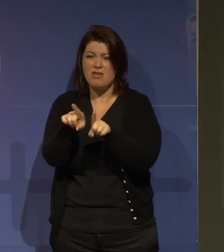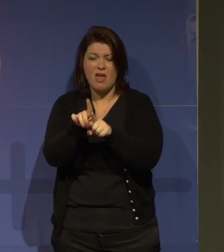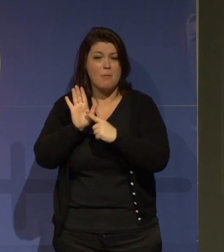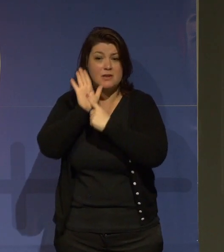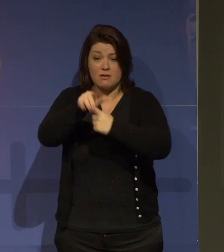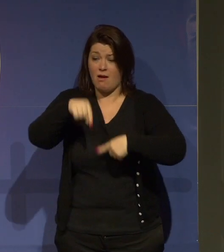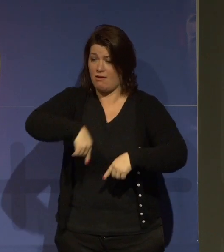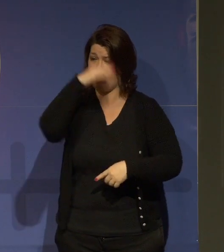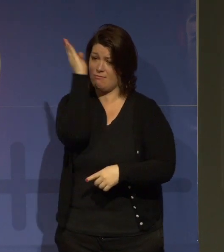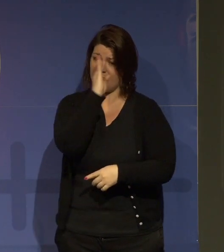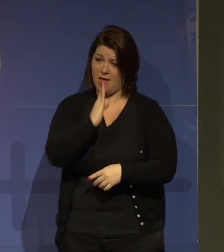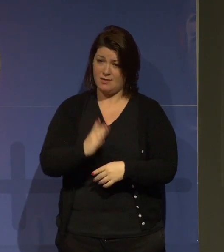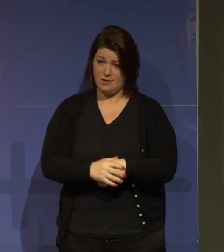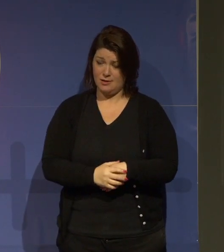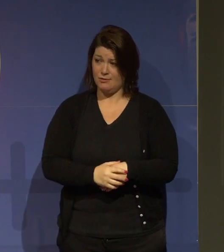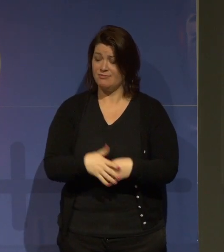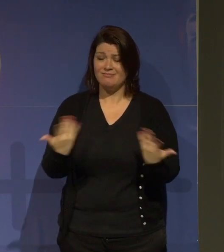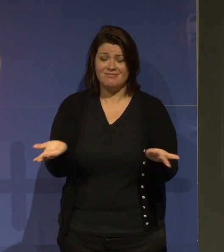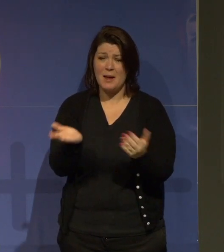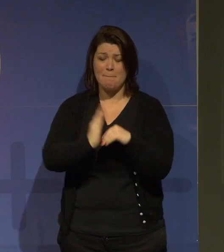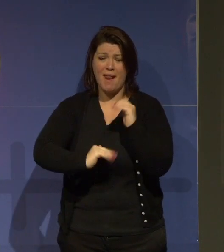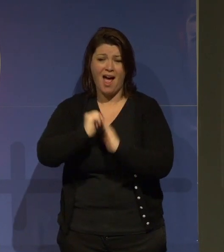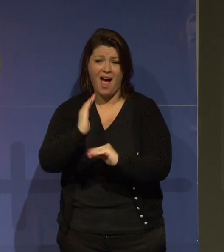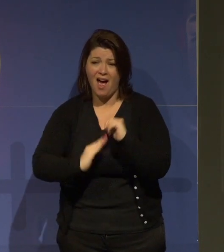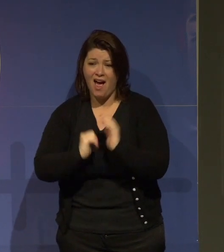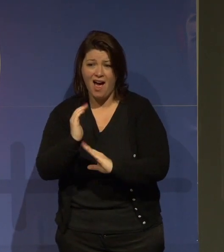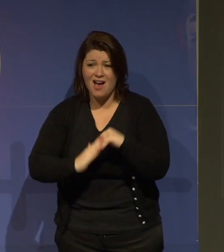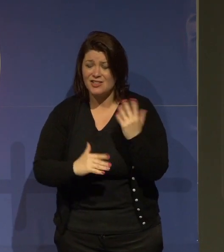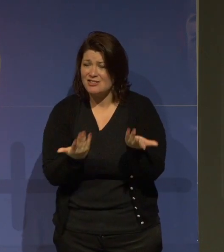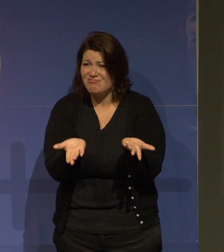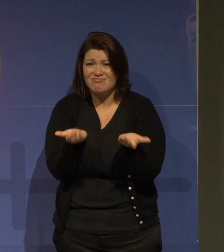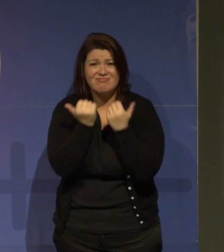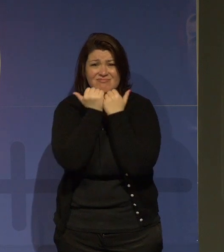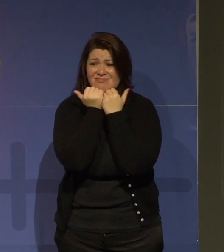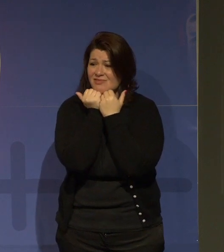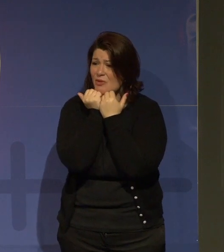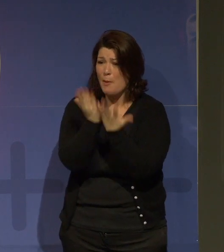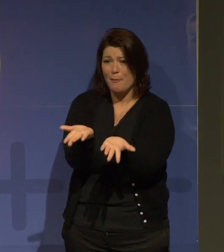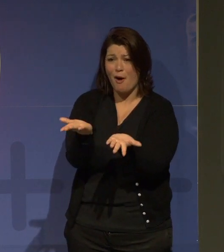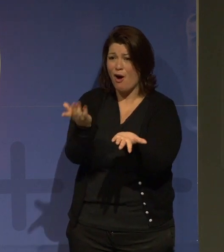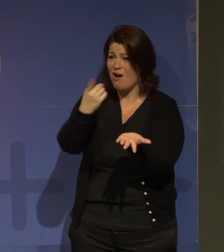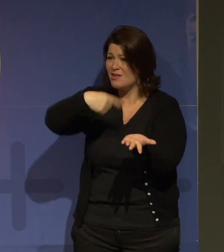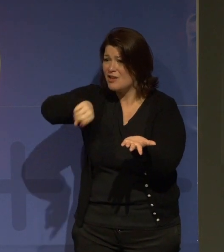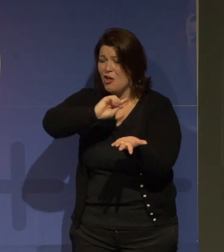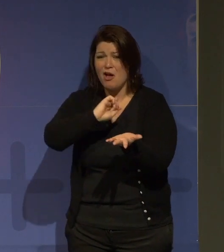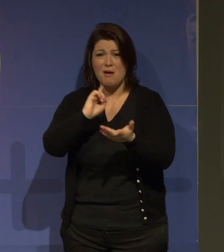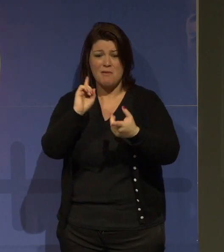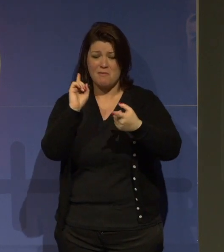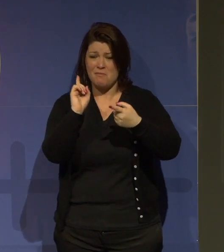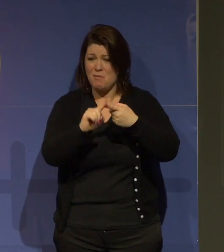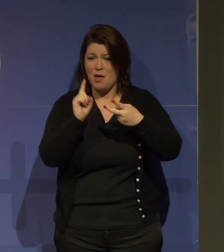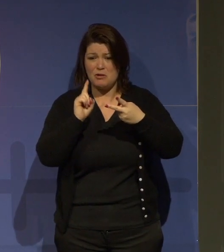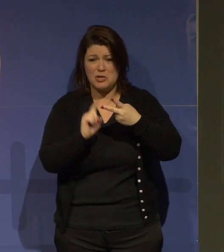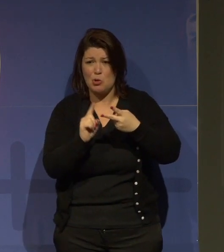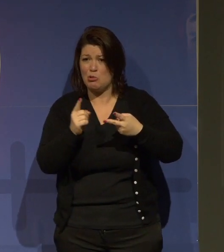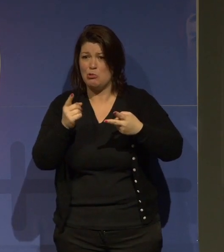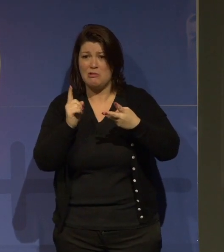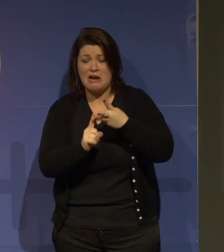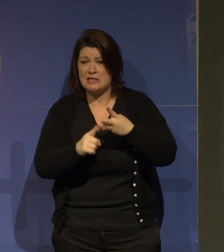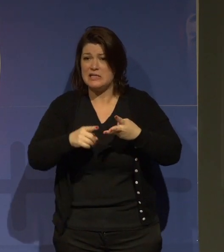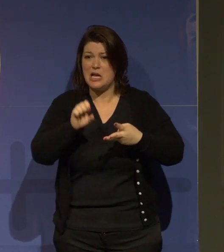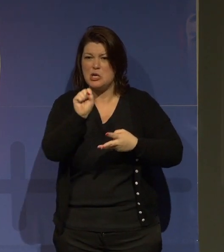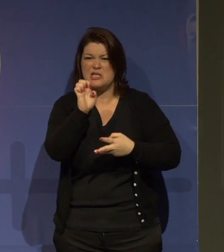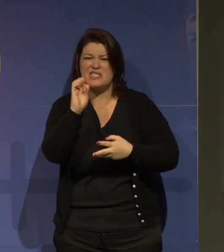Brasil. Então, isso, na prática, gente, não importa se a gente está falando de primeiro, segundo ou terceiro setor. Né?